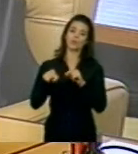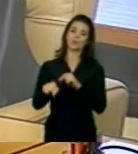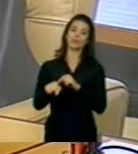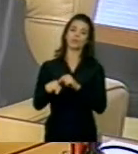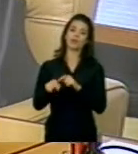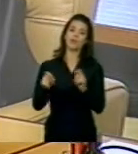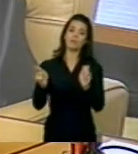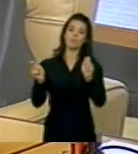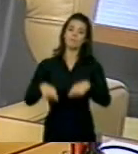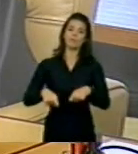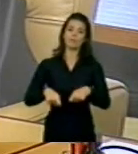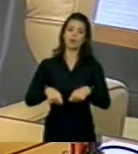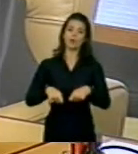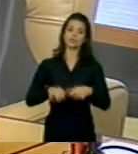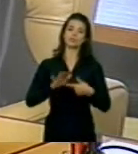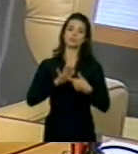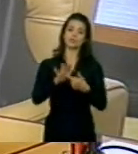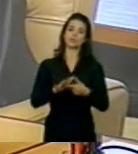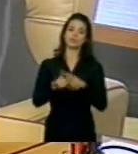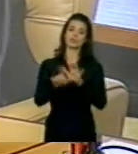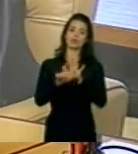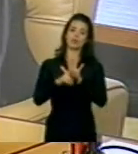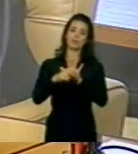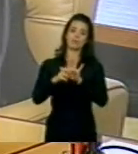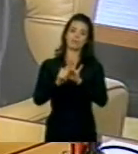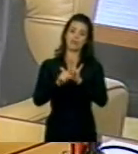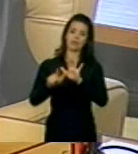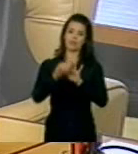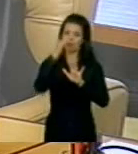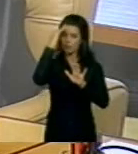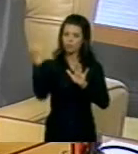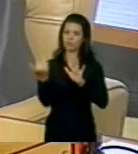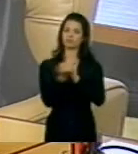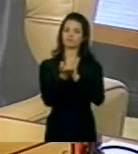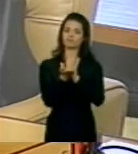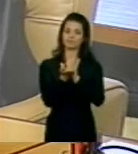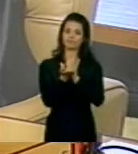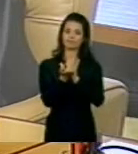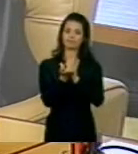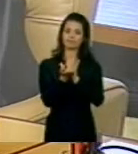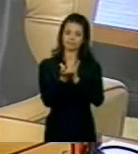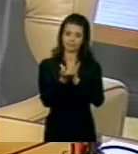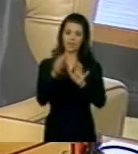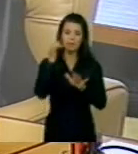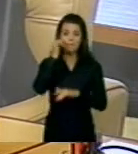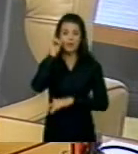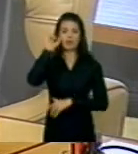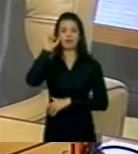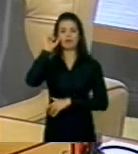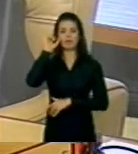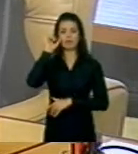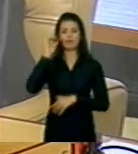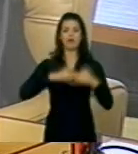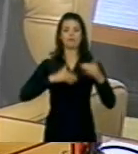ser decretadas para a garantia da aplicação da lei penal, para investigação e instrução criminal e para evitar a prática